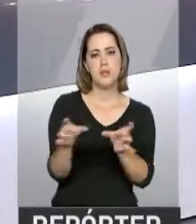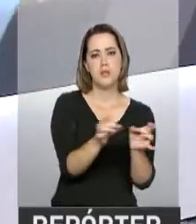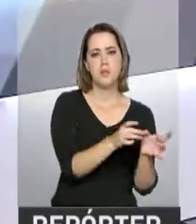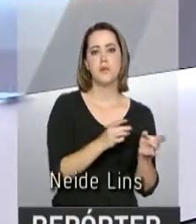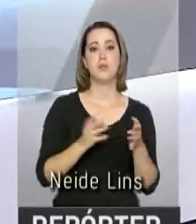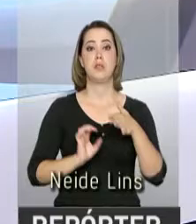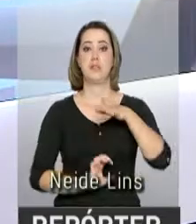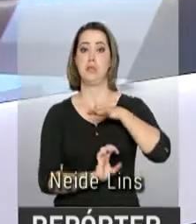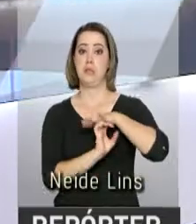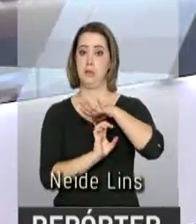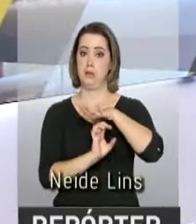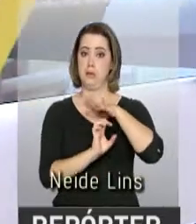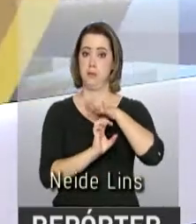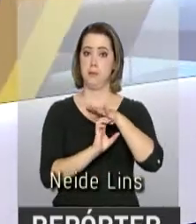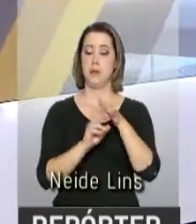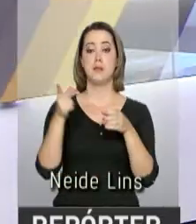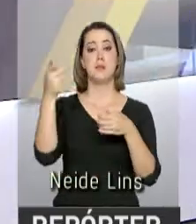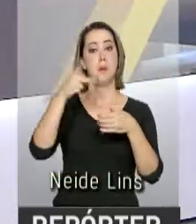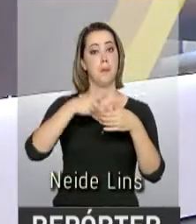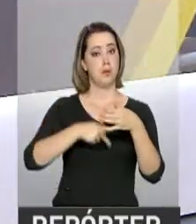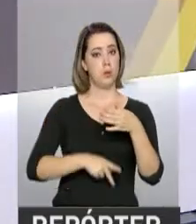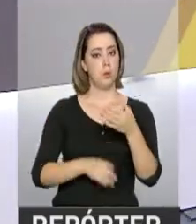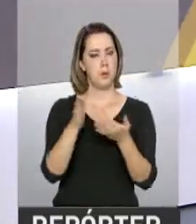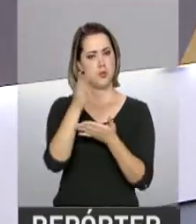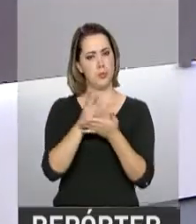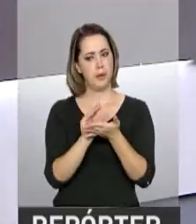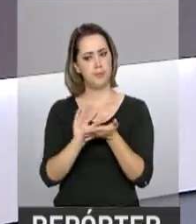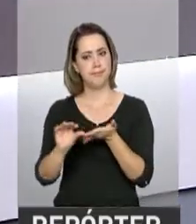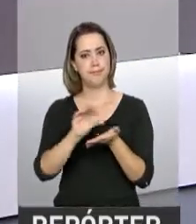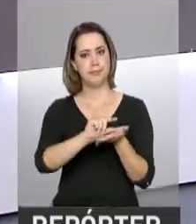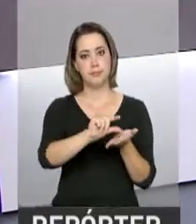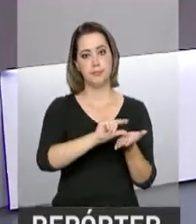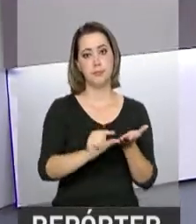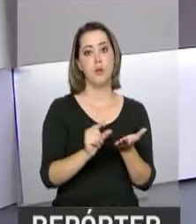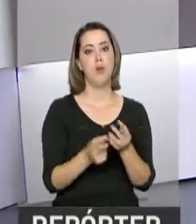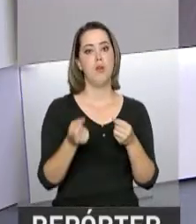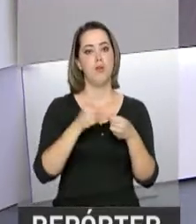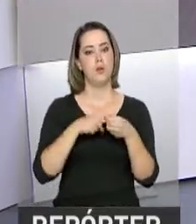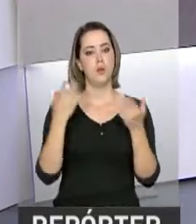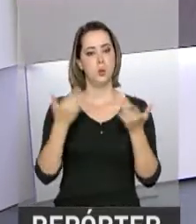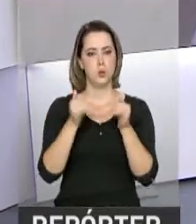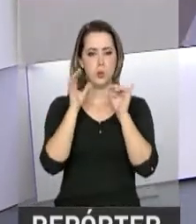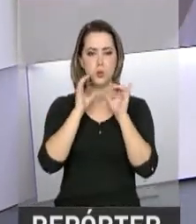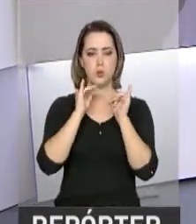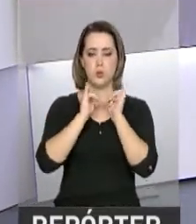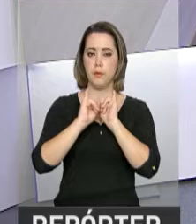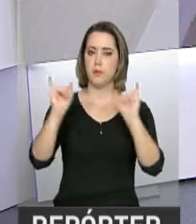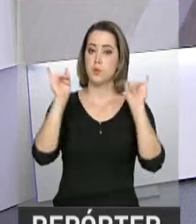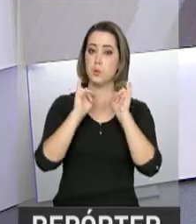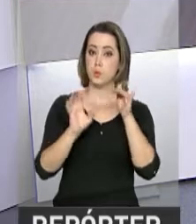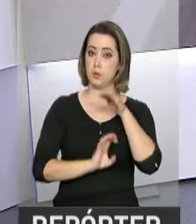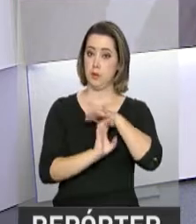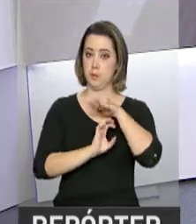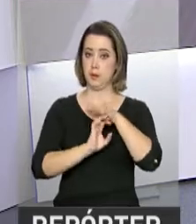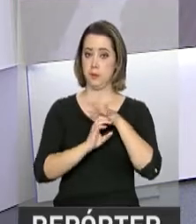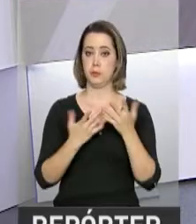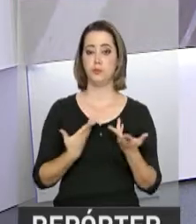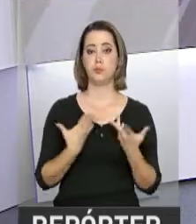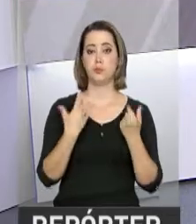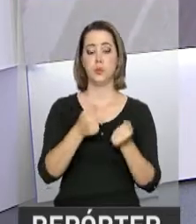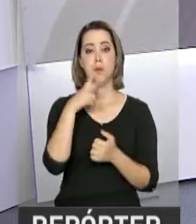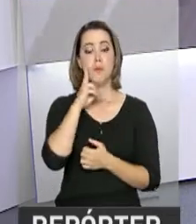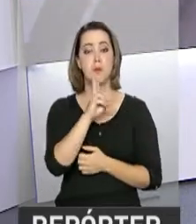ativos da petrobrás será retomada segundo comunicado da empresa divulgado hoje nós vamos então saber os detalhes dessa decisão da multinacional